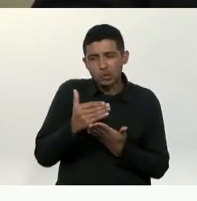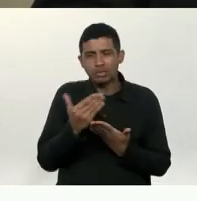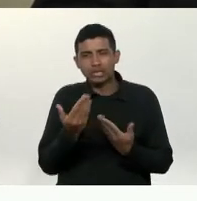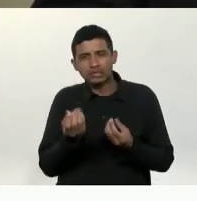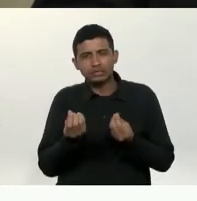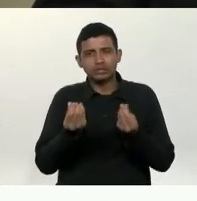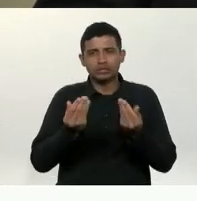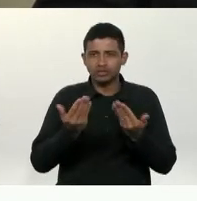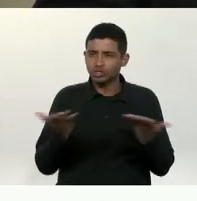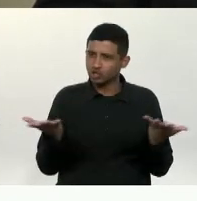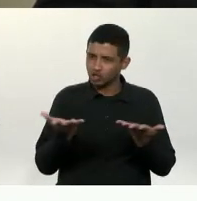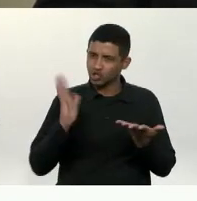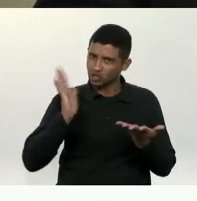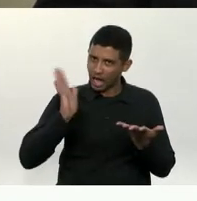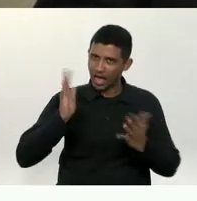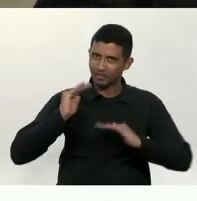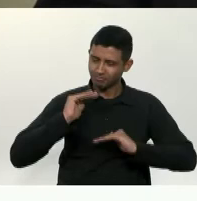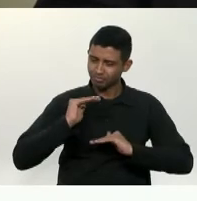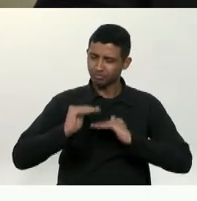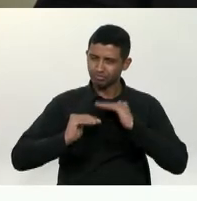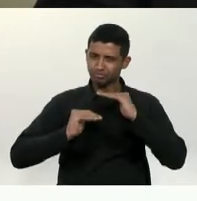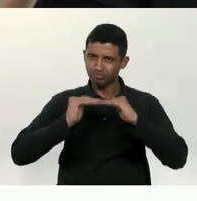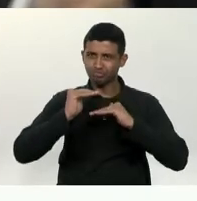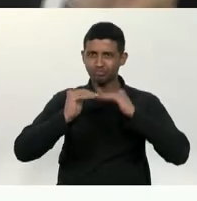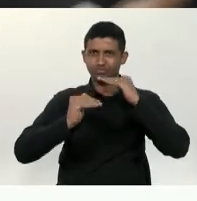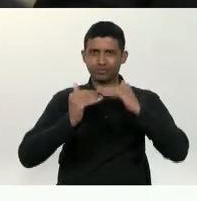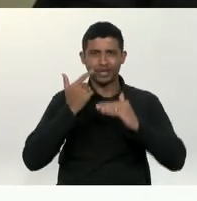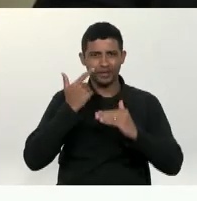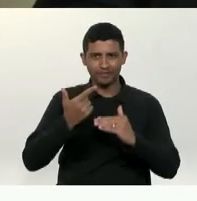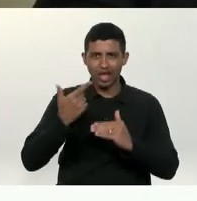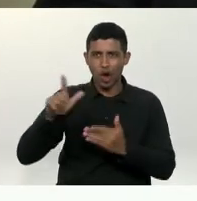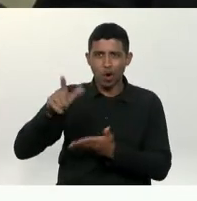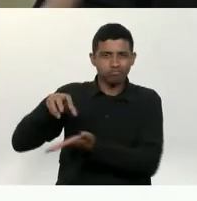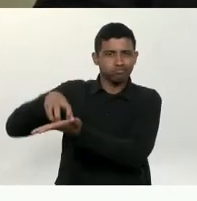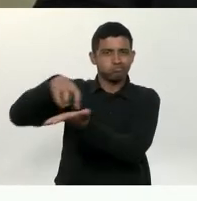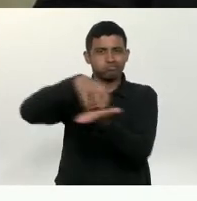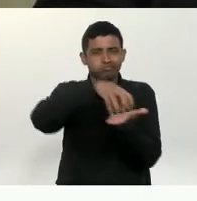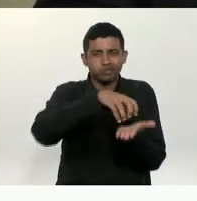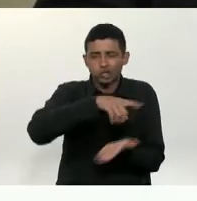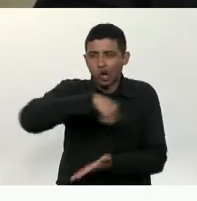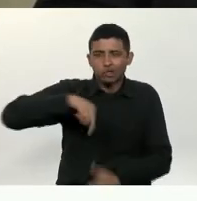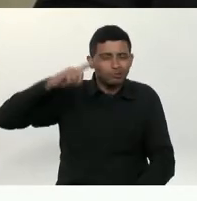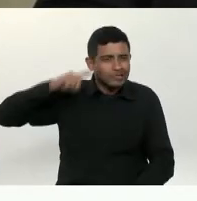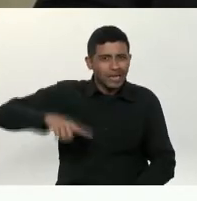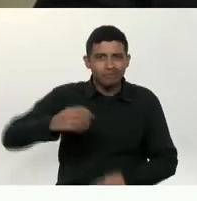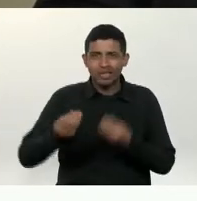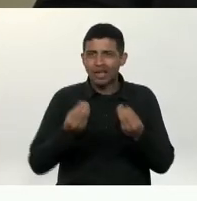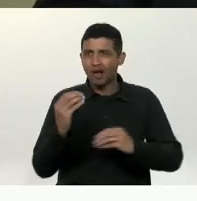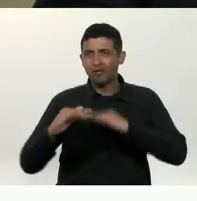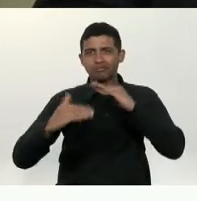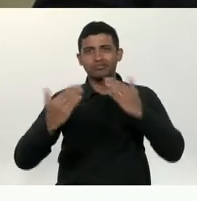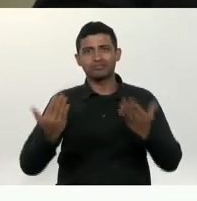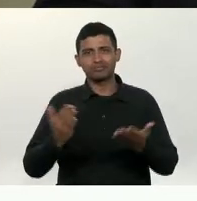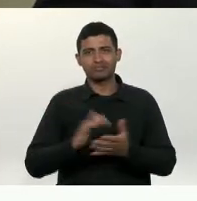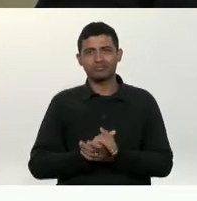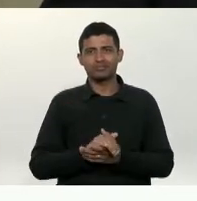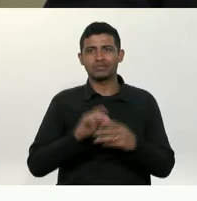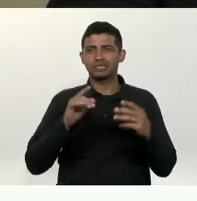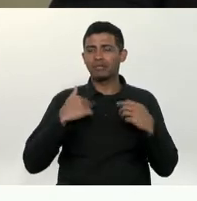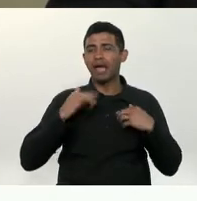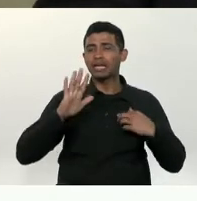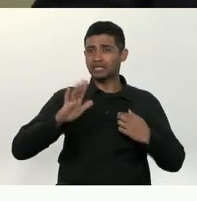Nós avançamos até... repito, para outras searas que não imaginávamos avançar. E